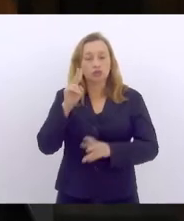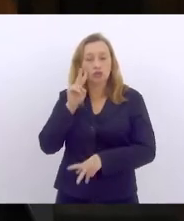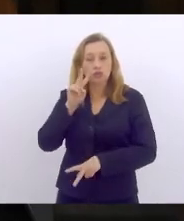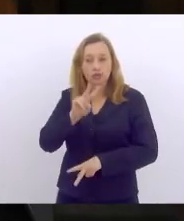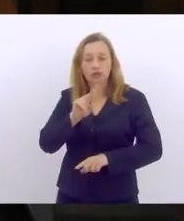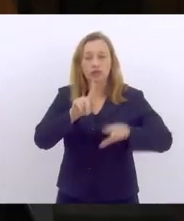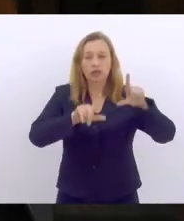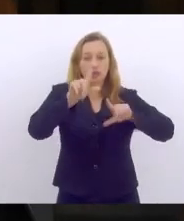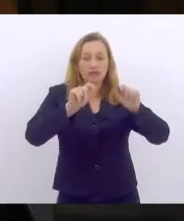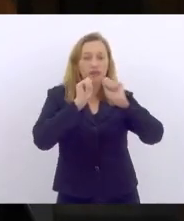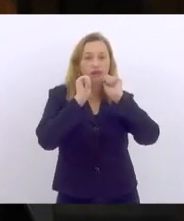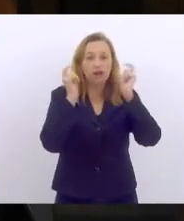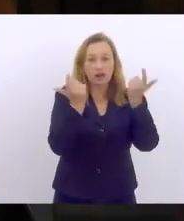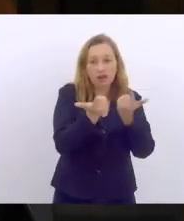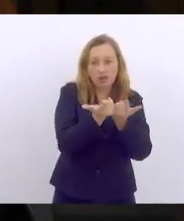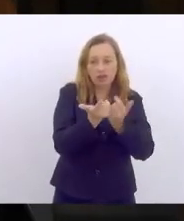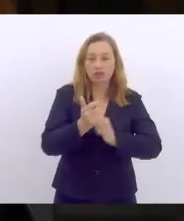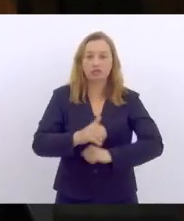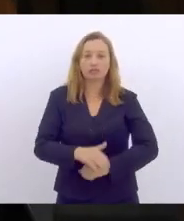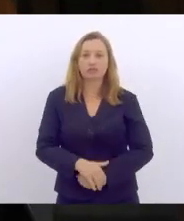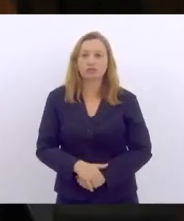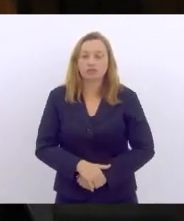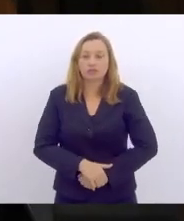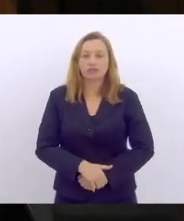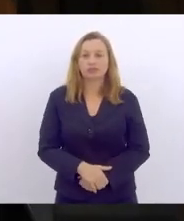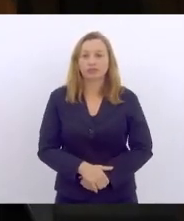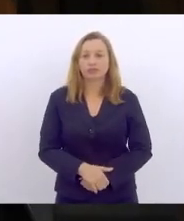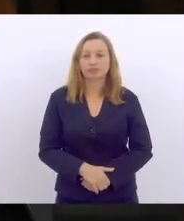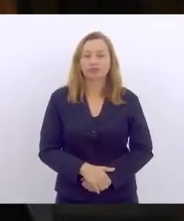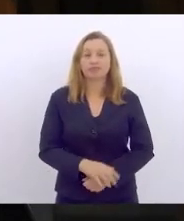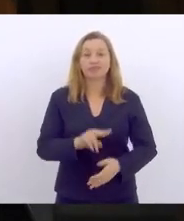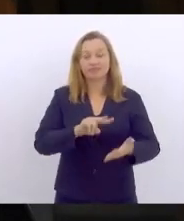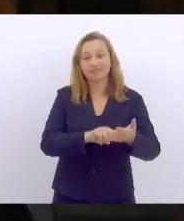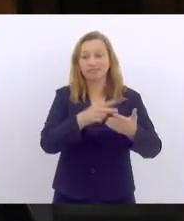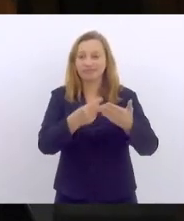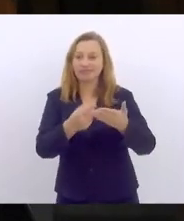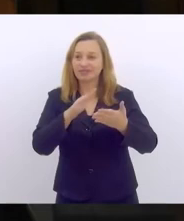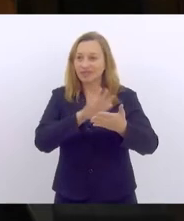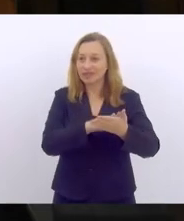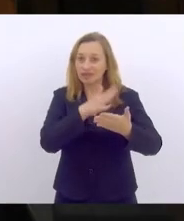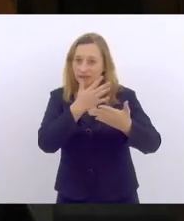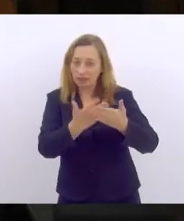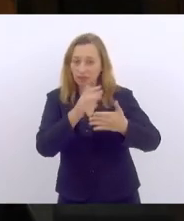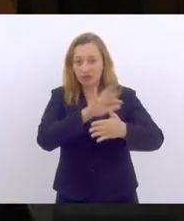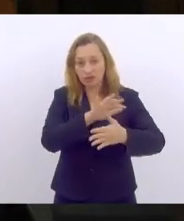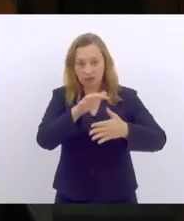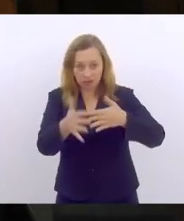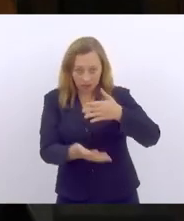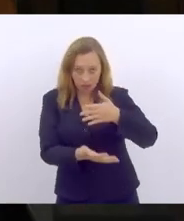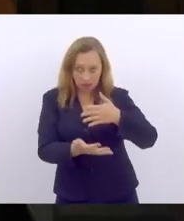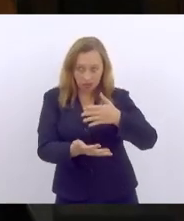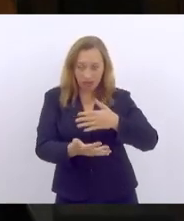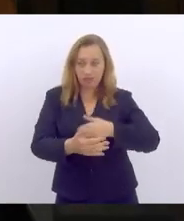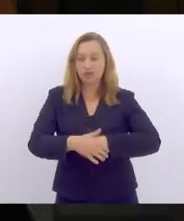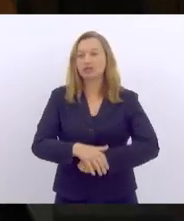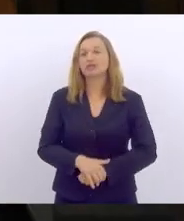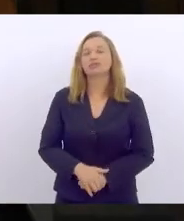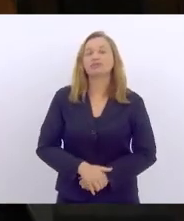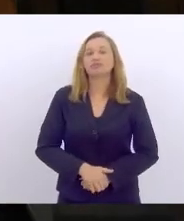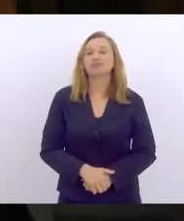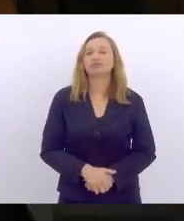telespectadores da TV Alerge, senhora intérprete da linguagem de